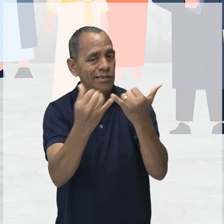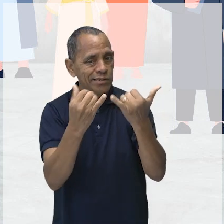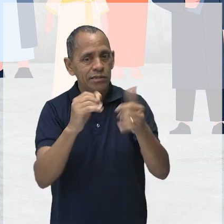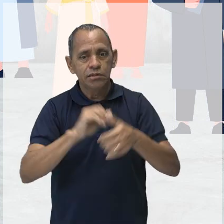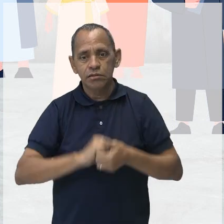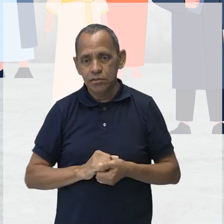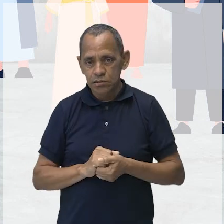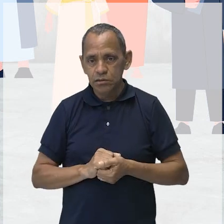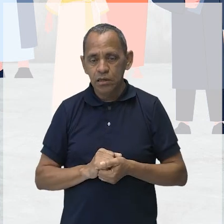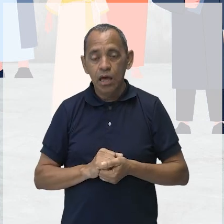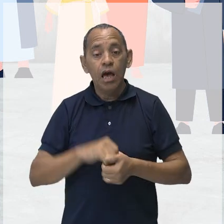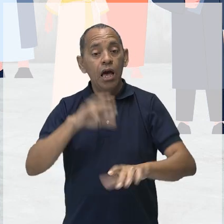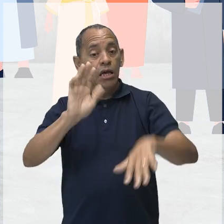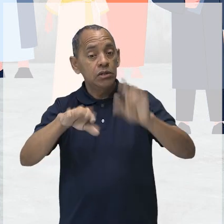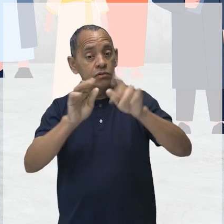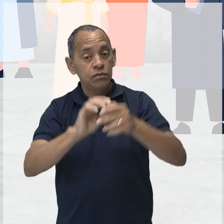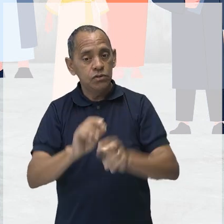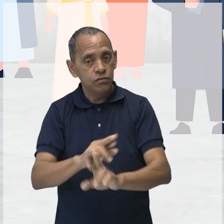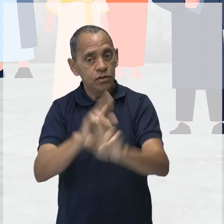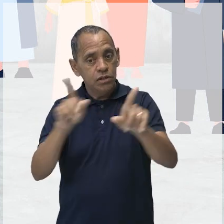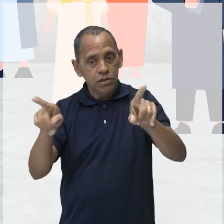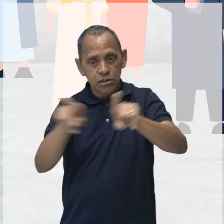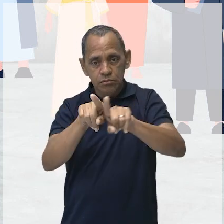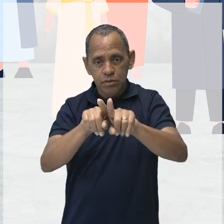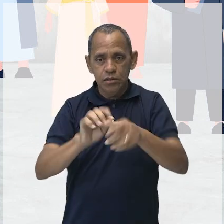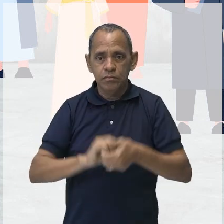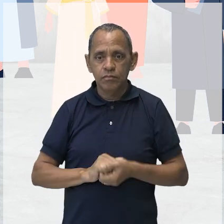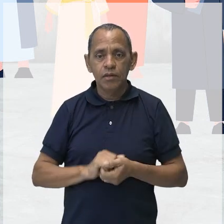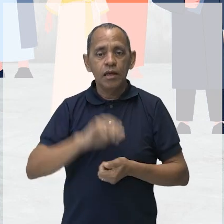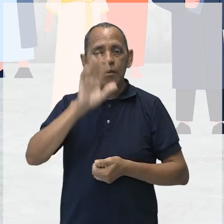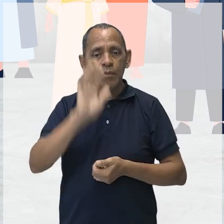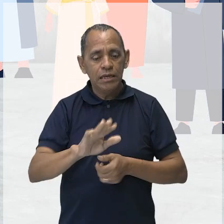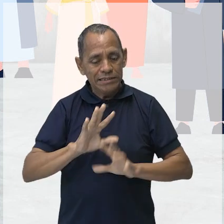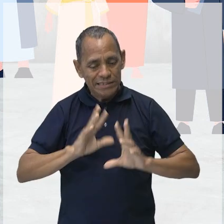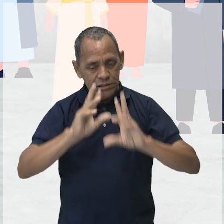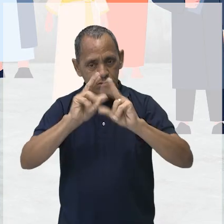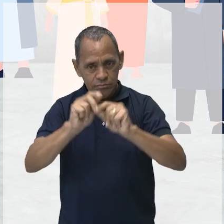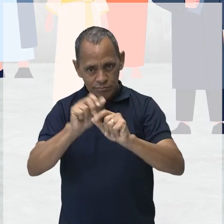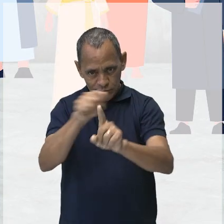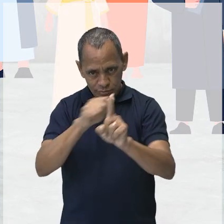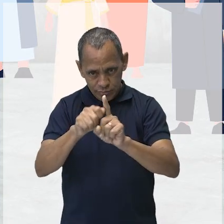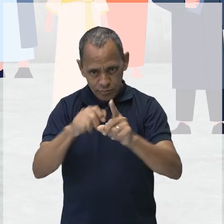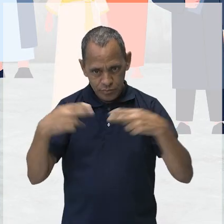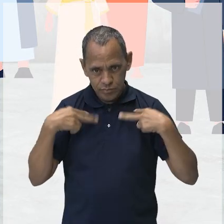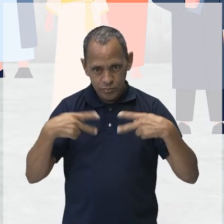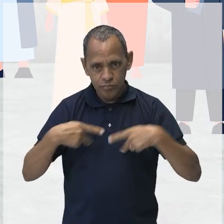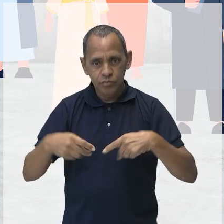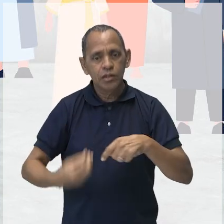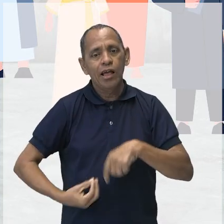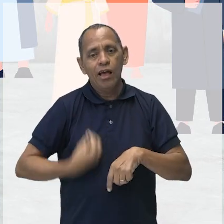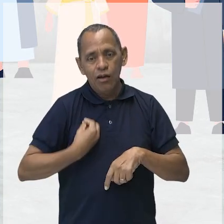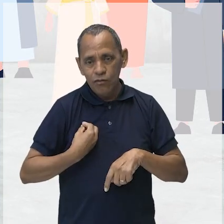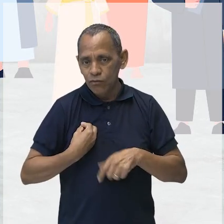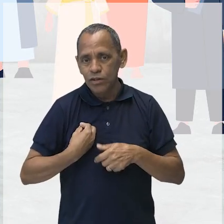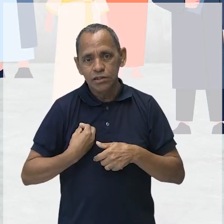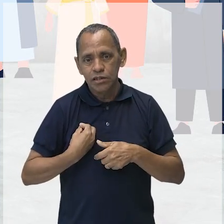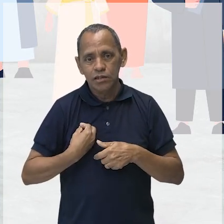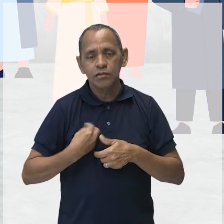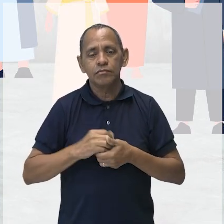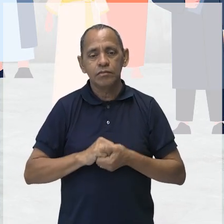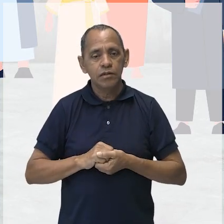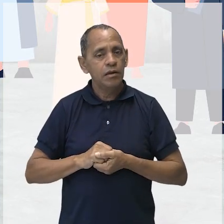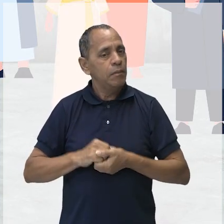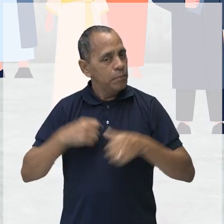por vezes diferentes. Porém, em todas essas sociedades humanas, a vida ela é um bem